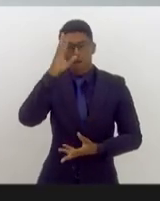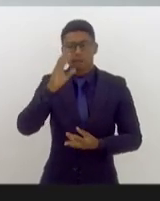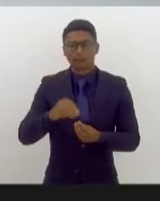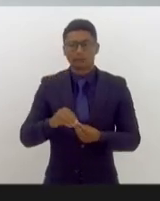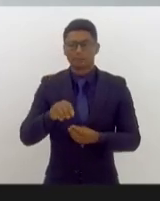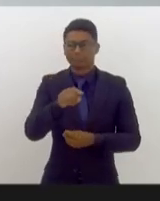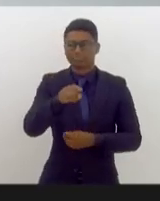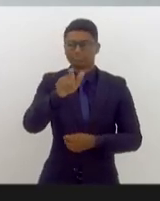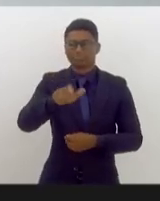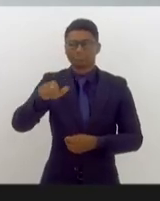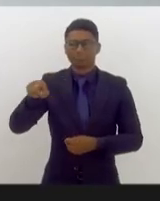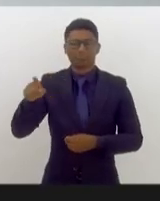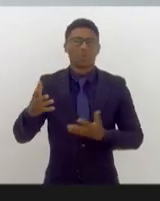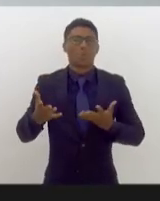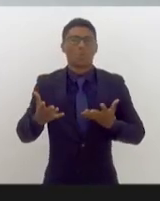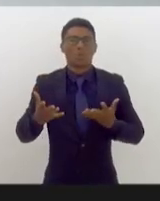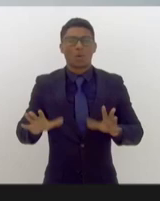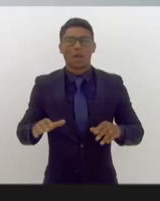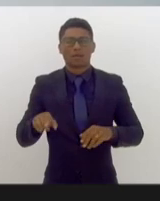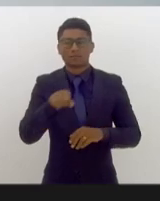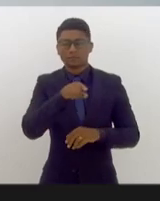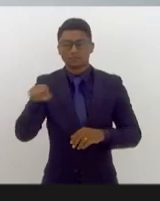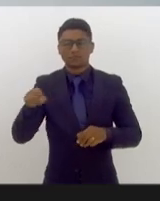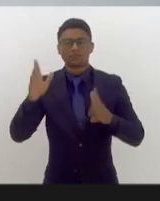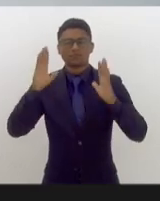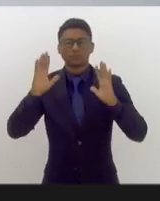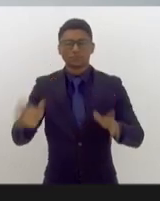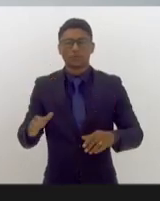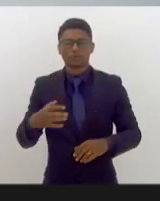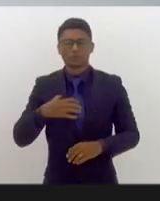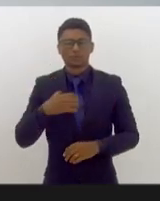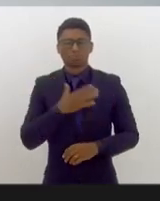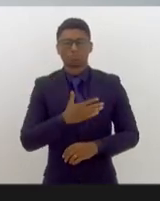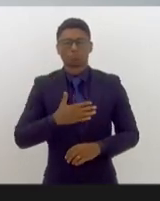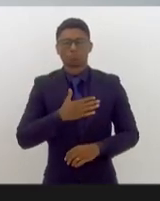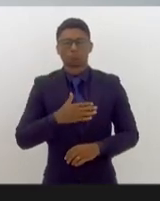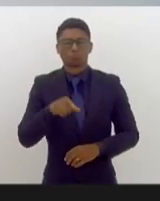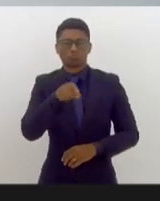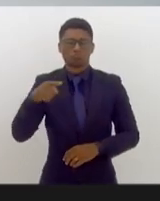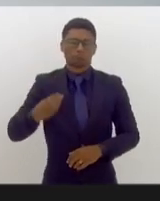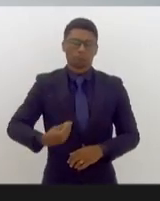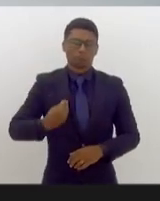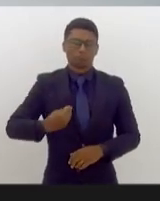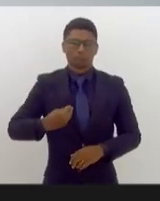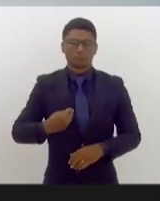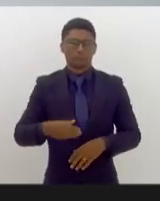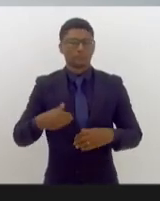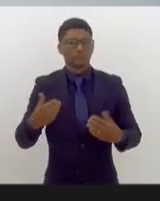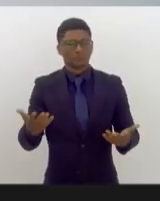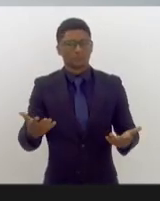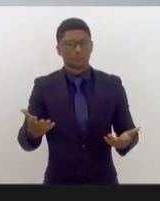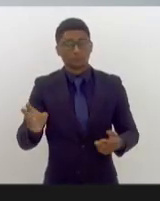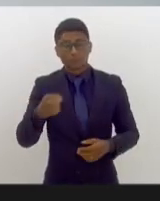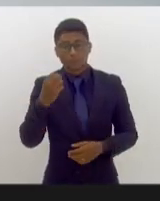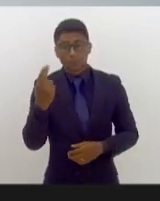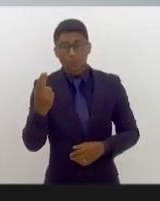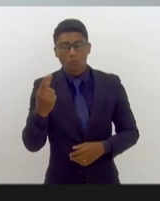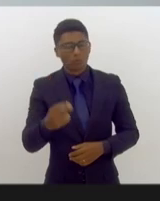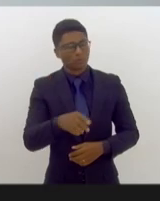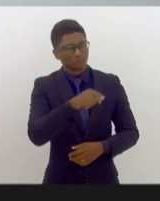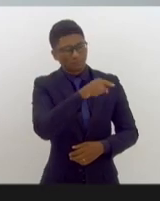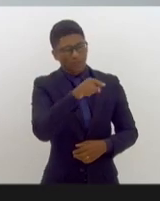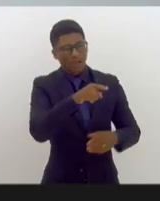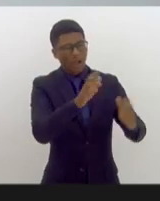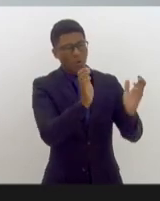não querem, estão satisfeitos com a situação de que desfrutam, ou que a demanda foi atendida,